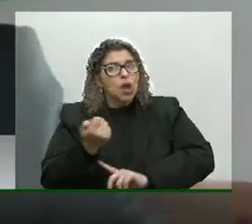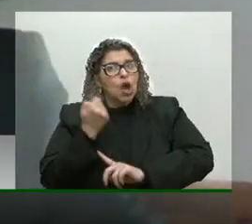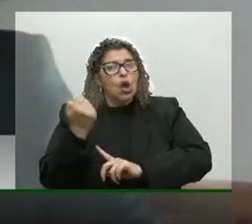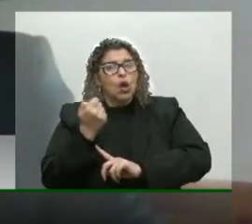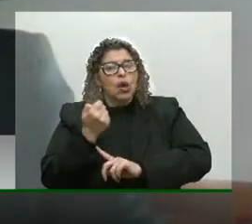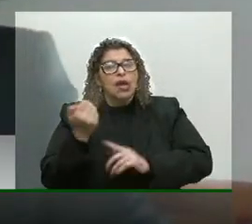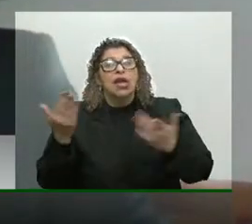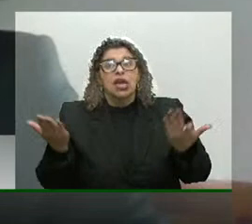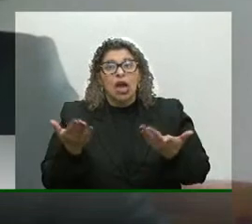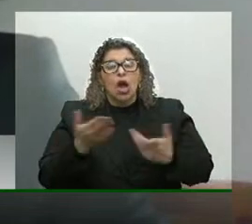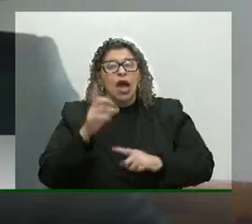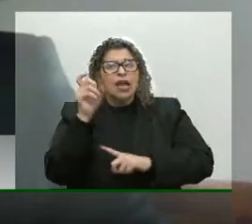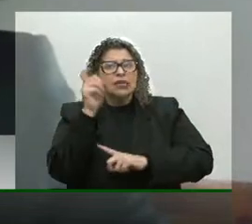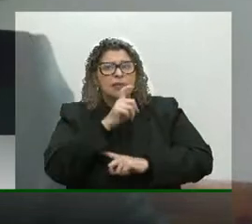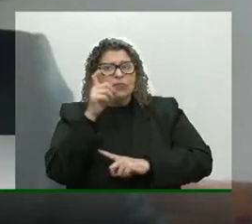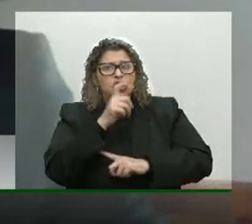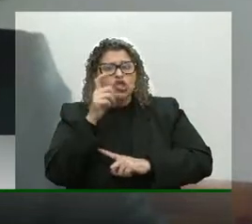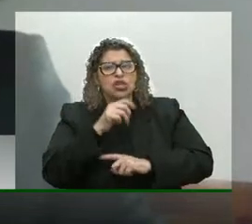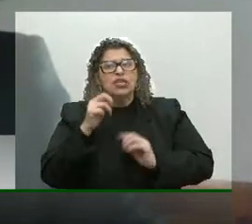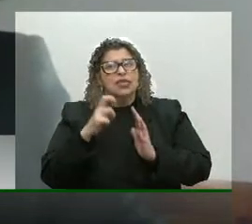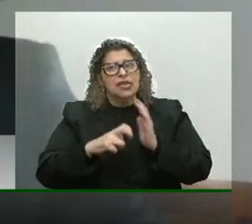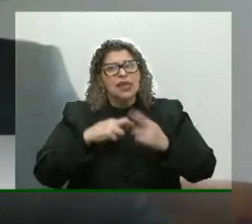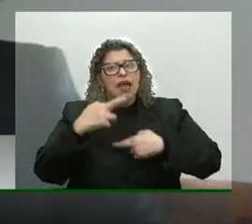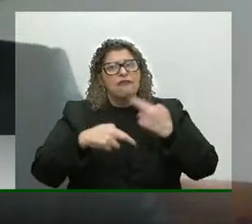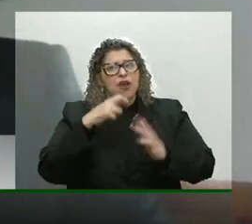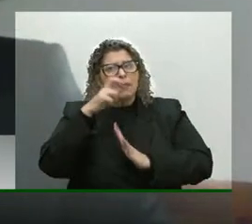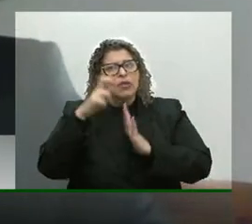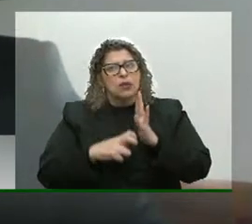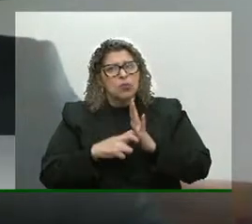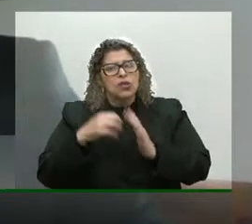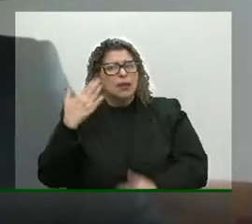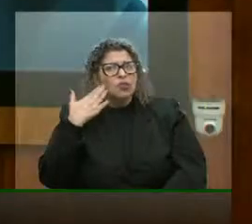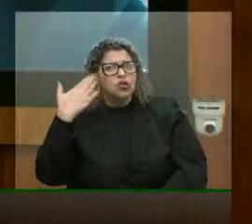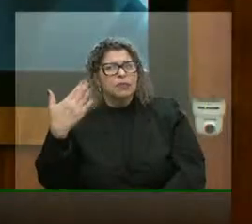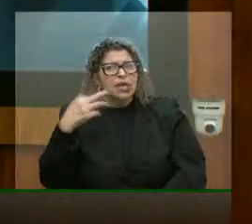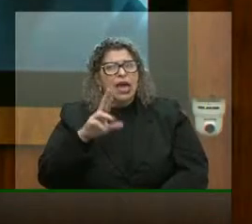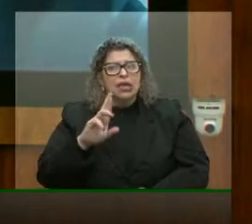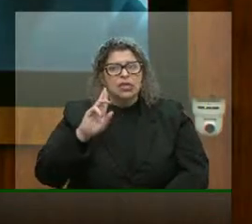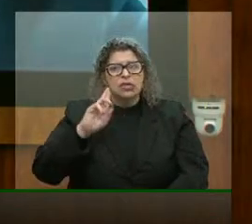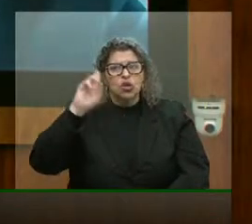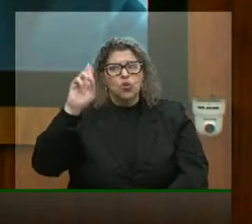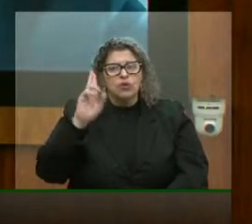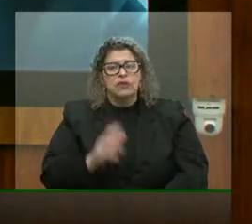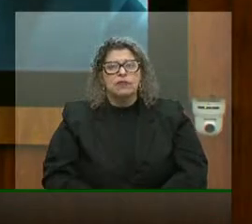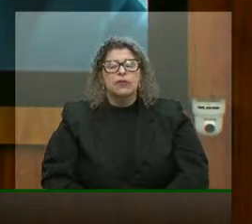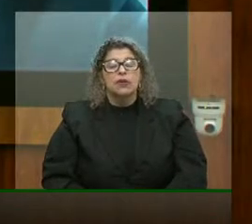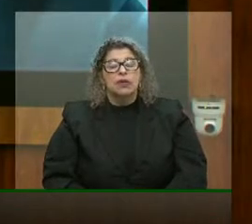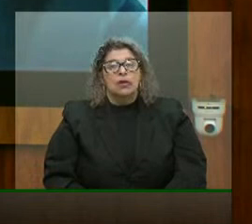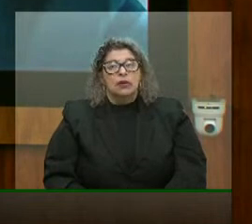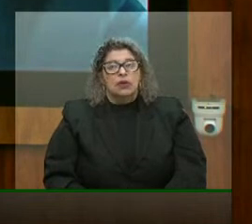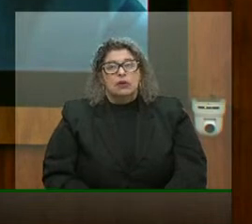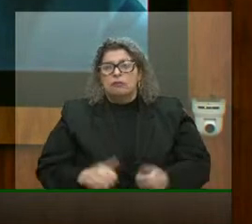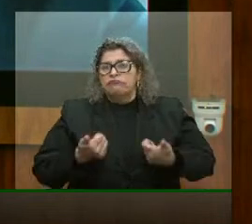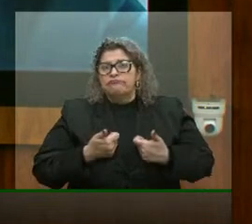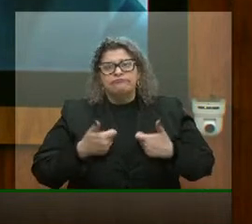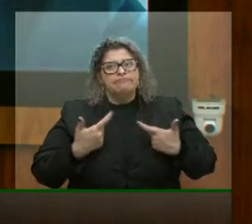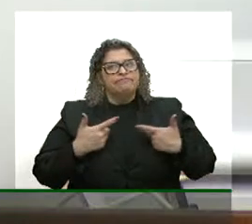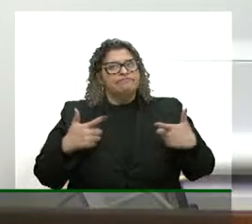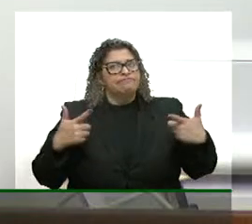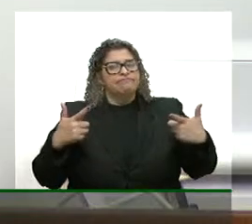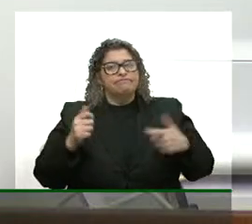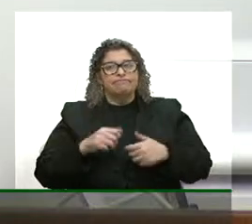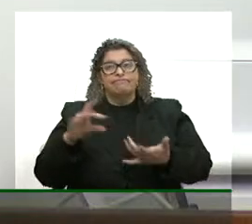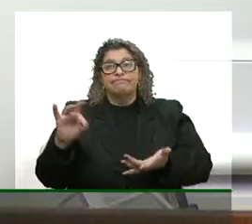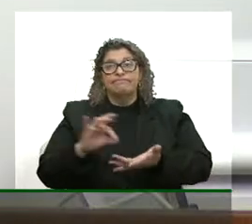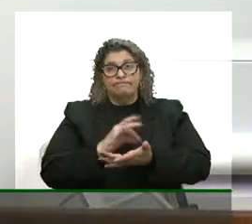da reforma tributária. Muito obrigado, senhoras e senhores. Ok, deputado Edgar Preto, nós não temos mais